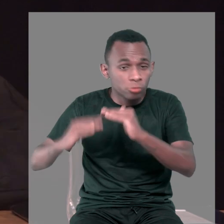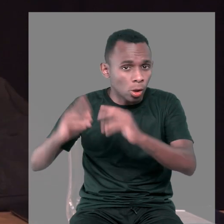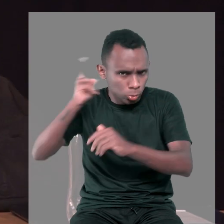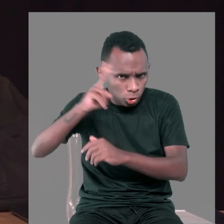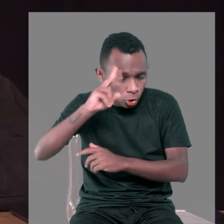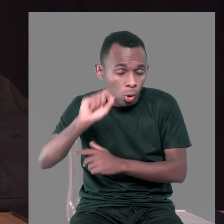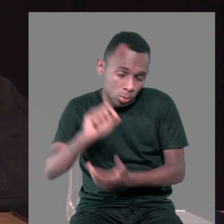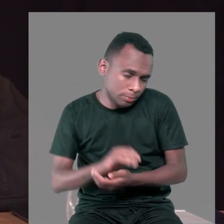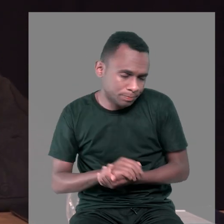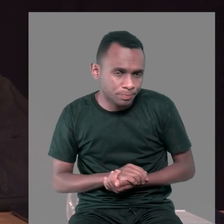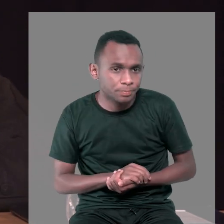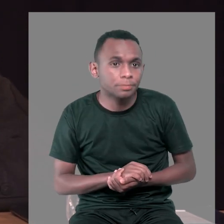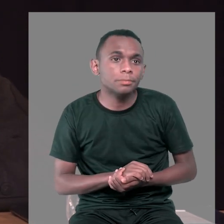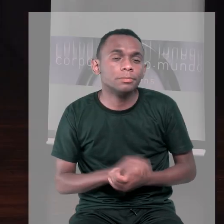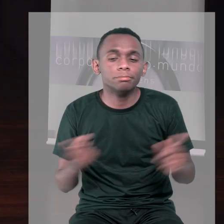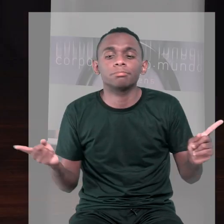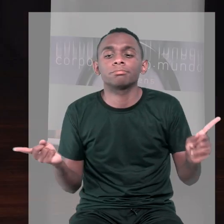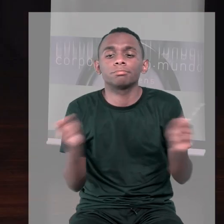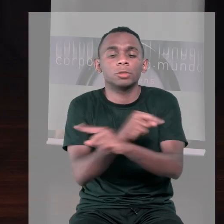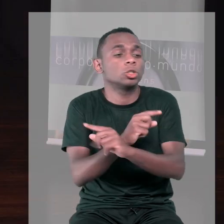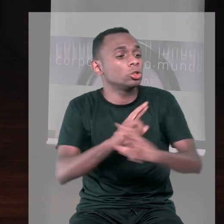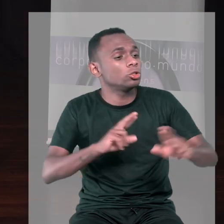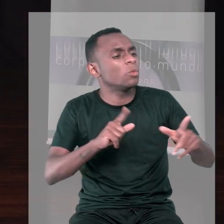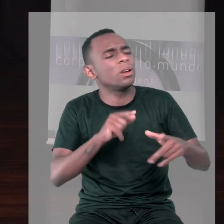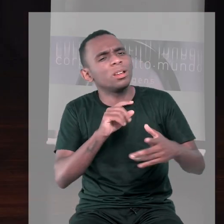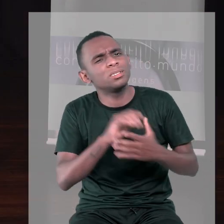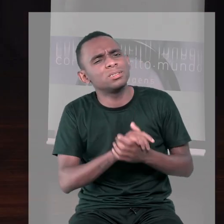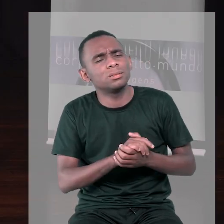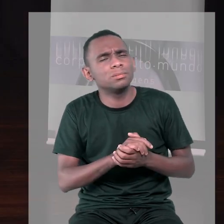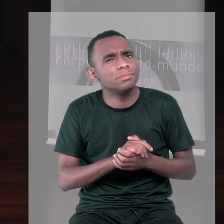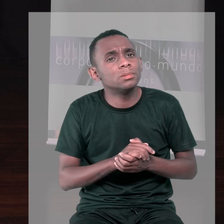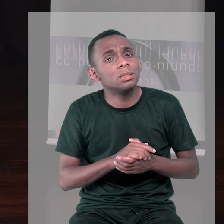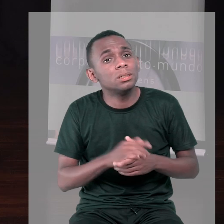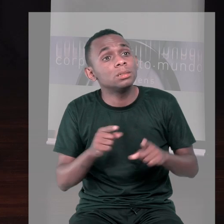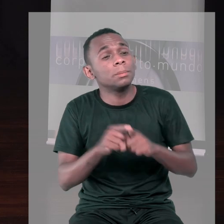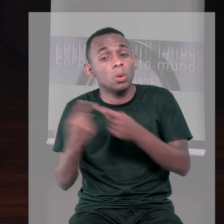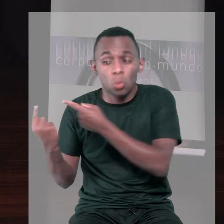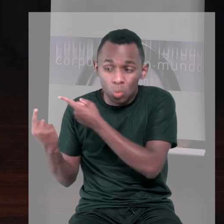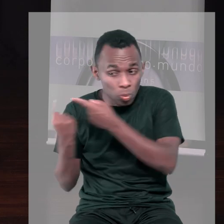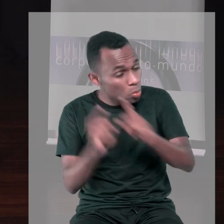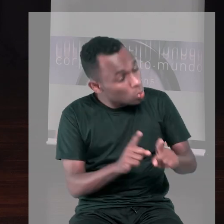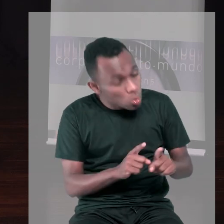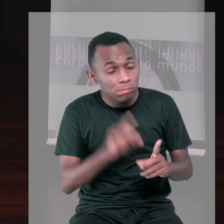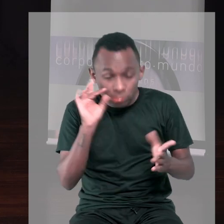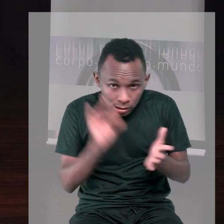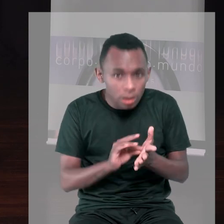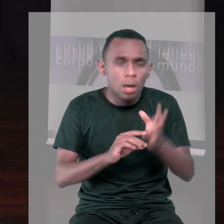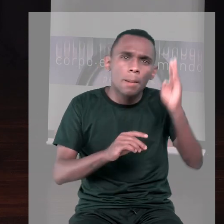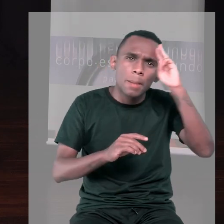objetividade, né? E ao passo que a memória é sempre flutuante, a memória é